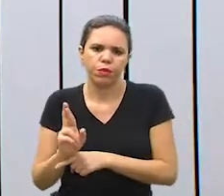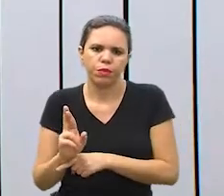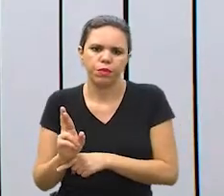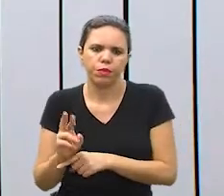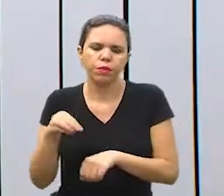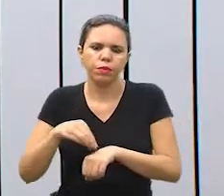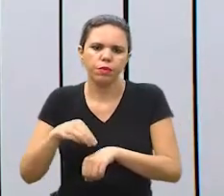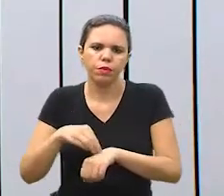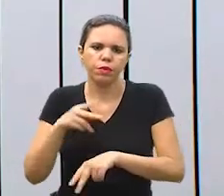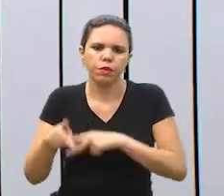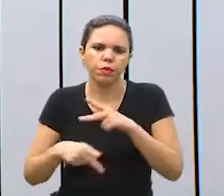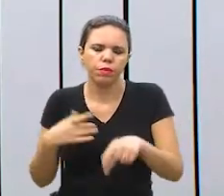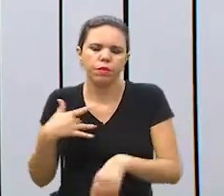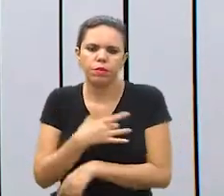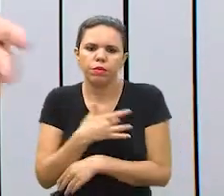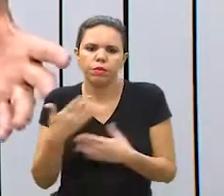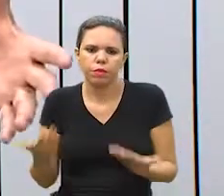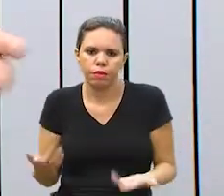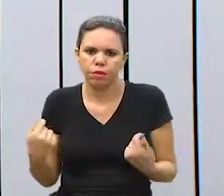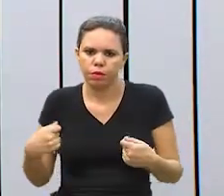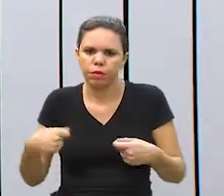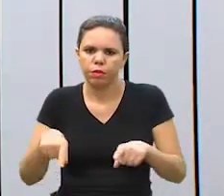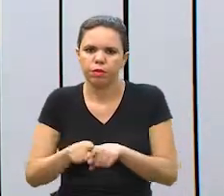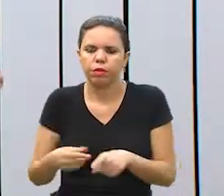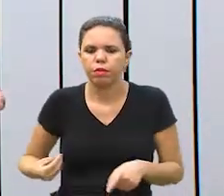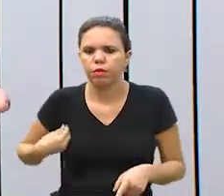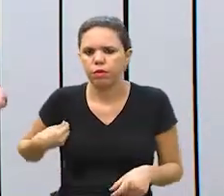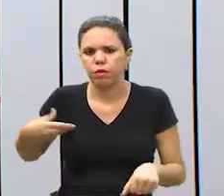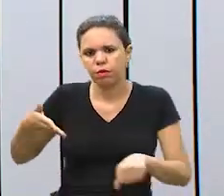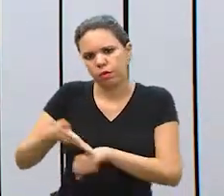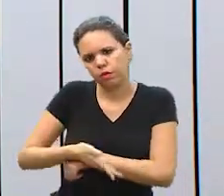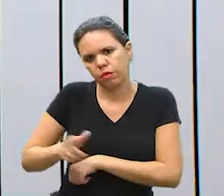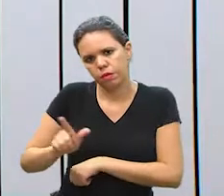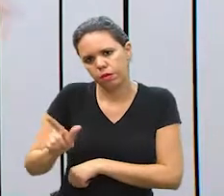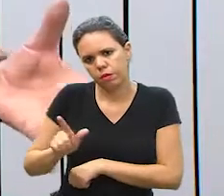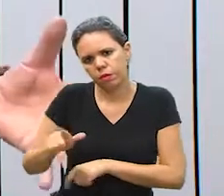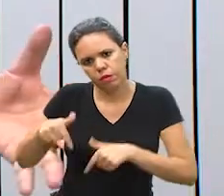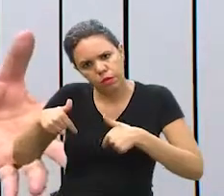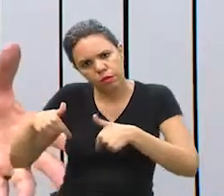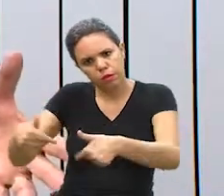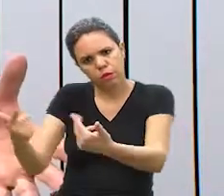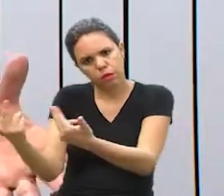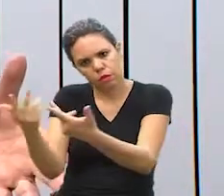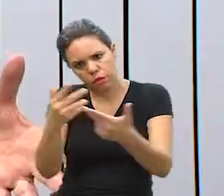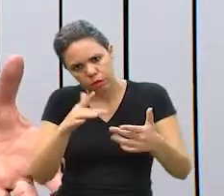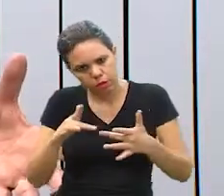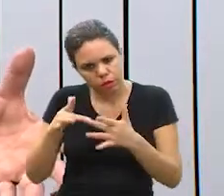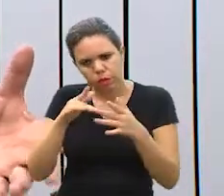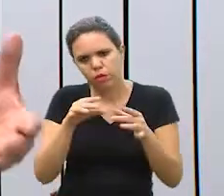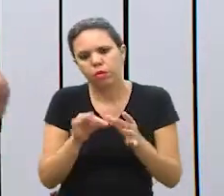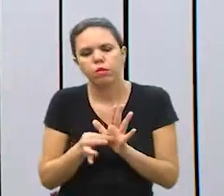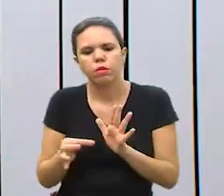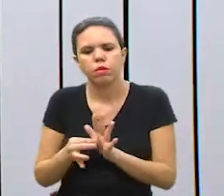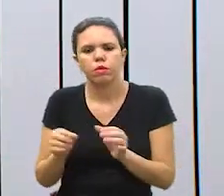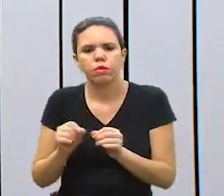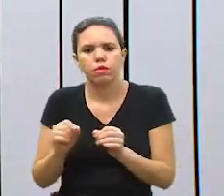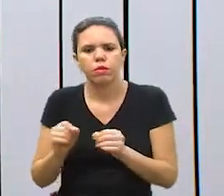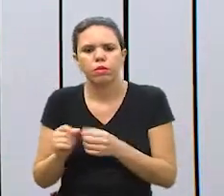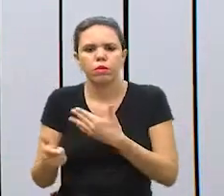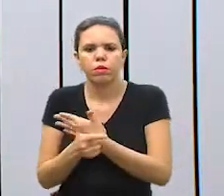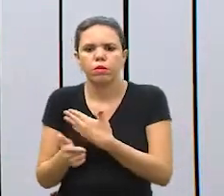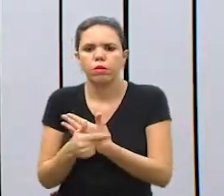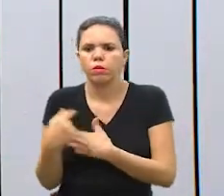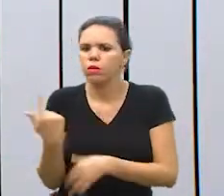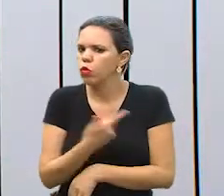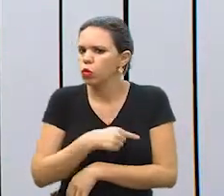um membro da Comissão de Saúde, mas deveria estar lá participando para tomar as ações em conjunto. Nós fizemos um papel que não